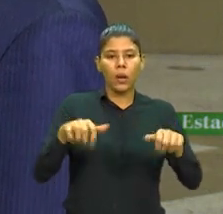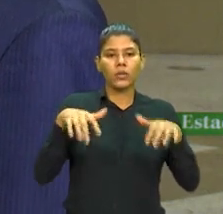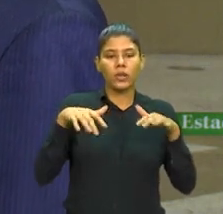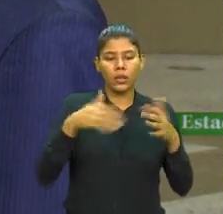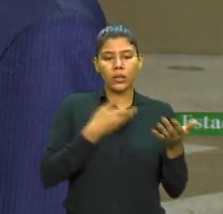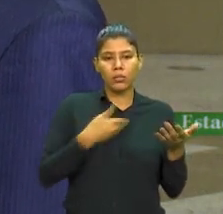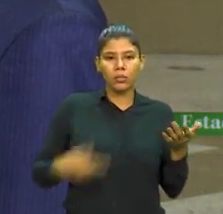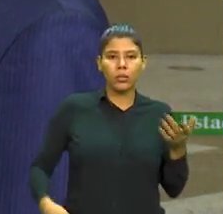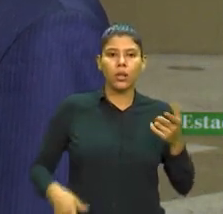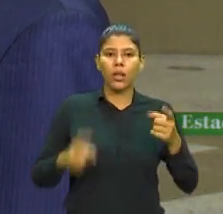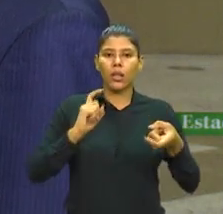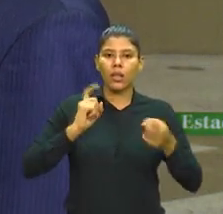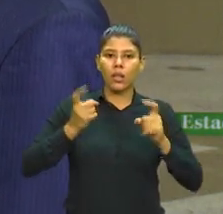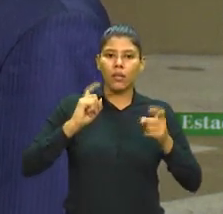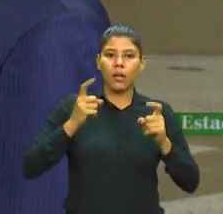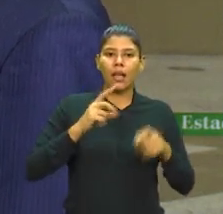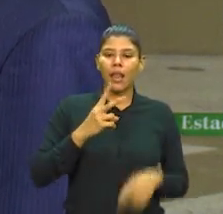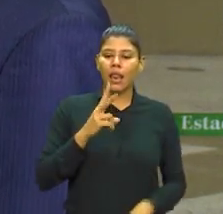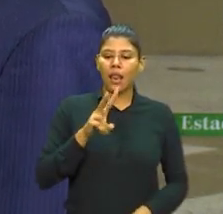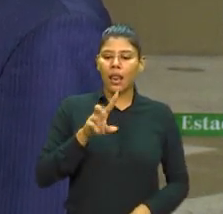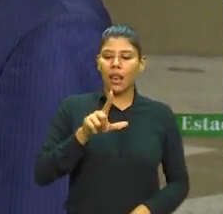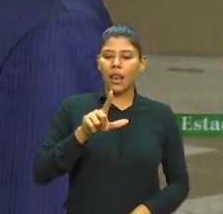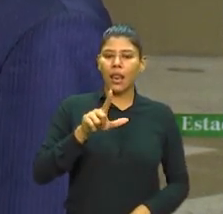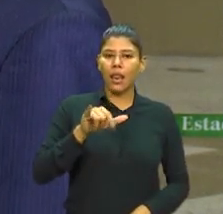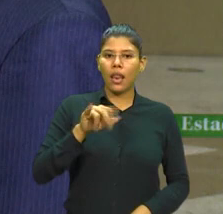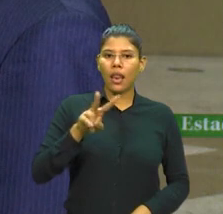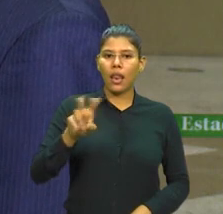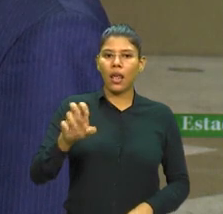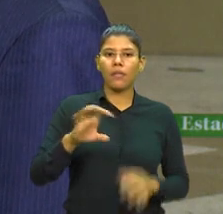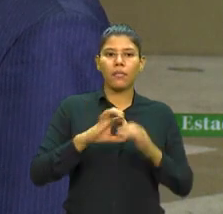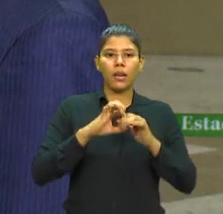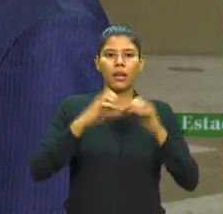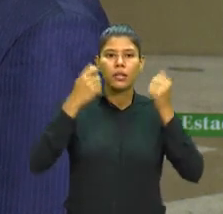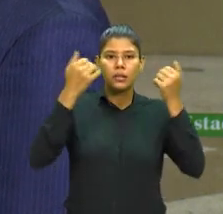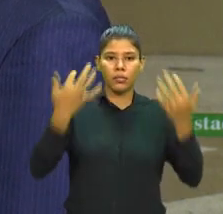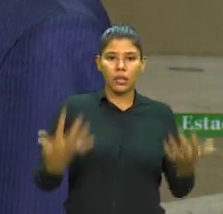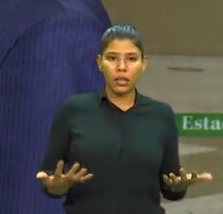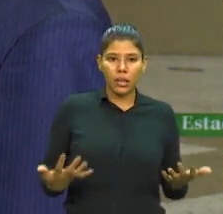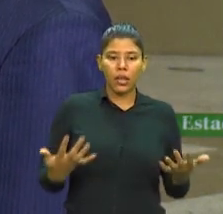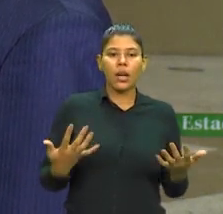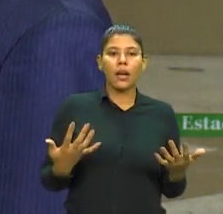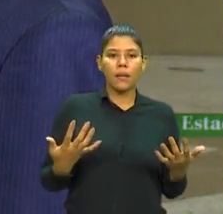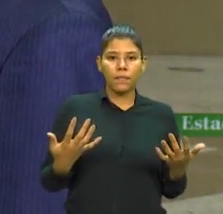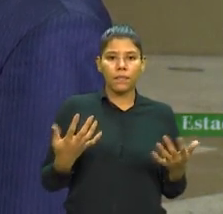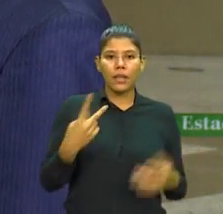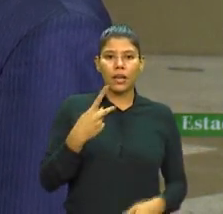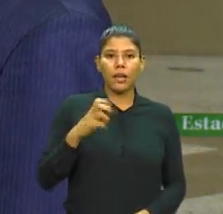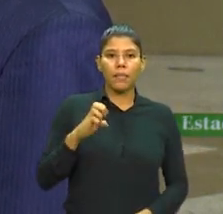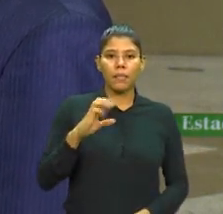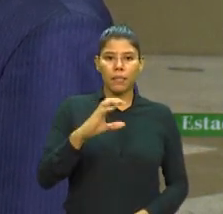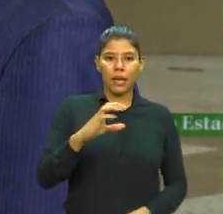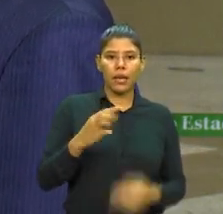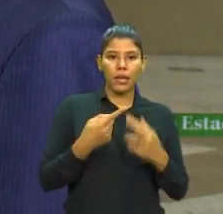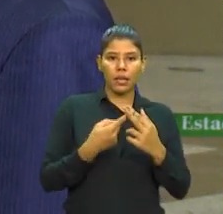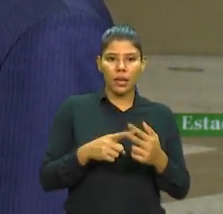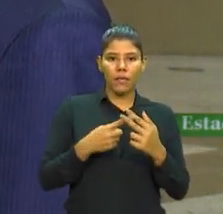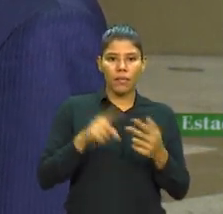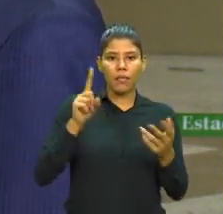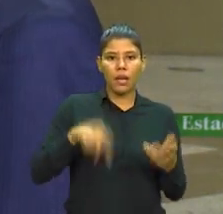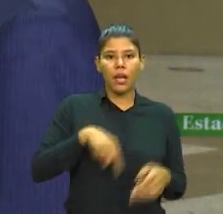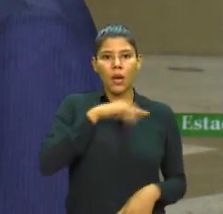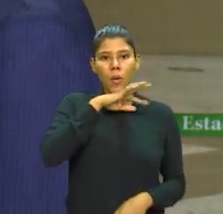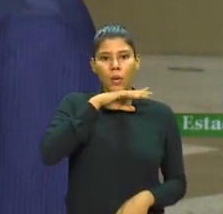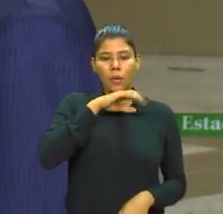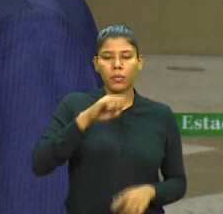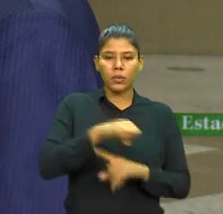debates lives para esclarecer a população que a PEC 32 a PEC da reforma administrativa é ruim pra sociedade